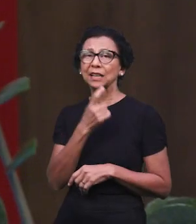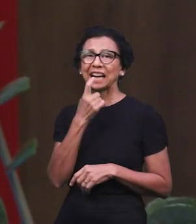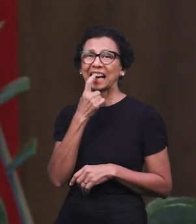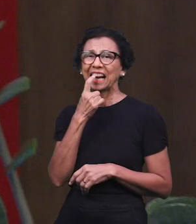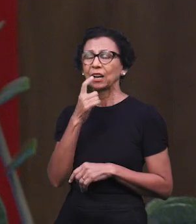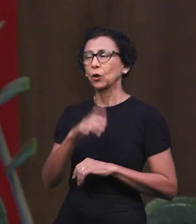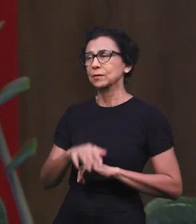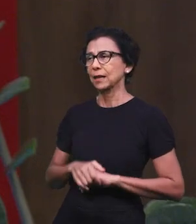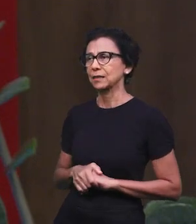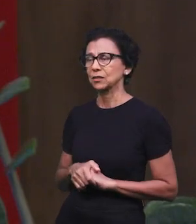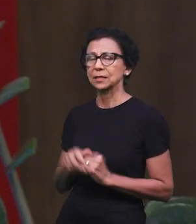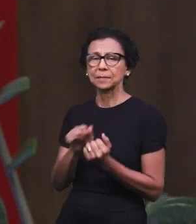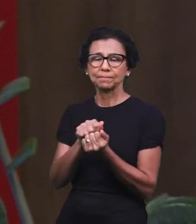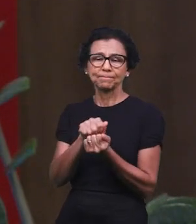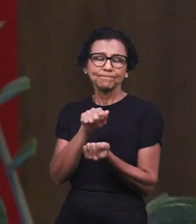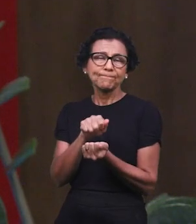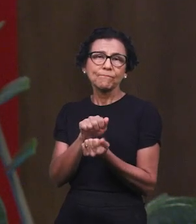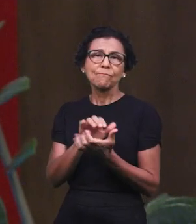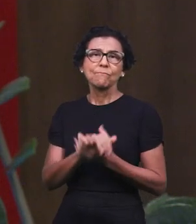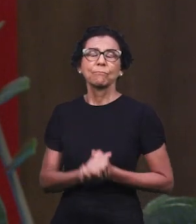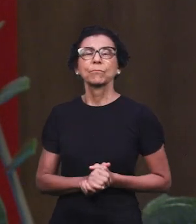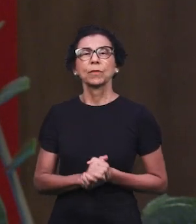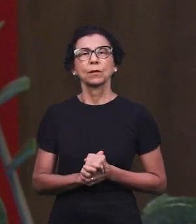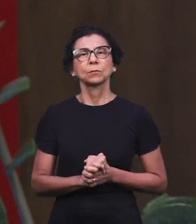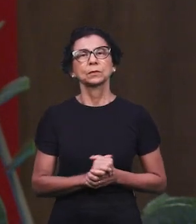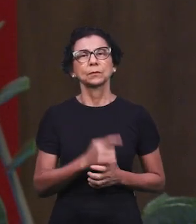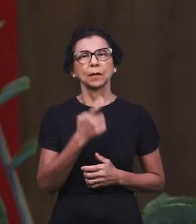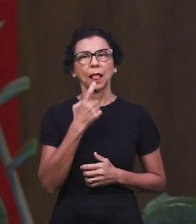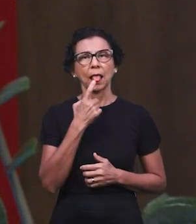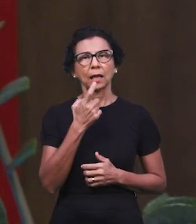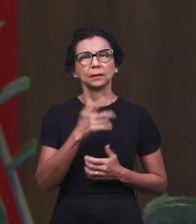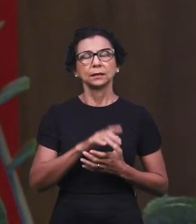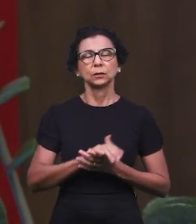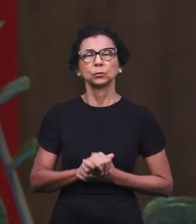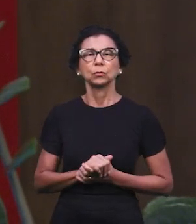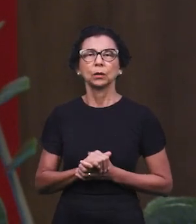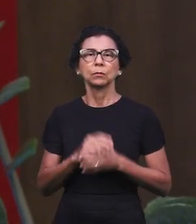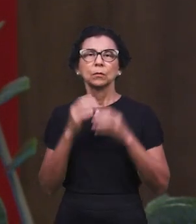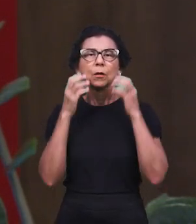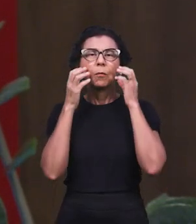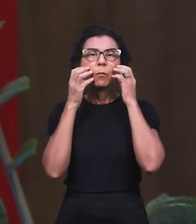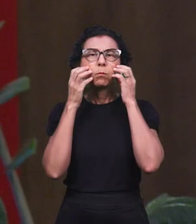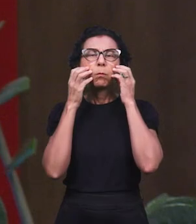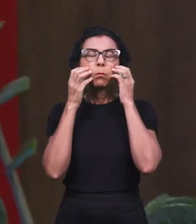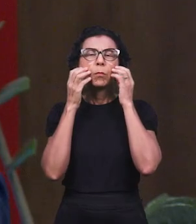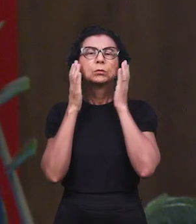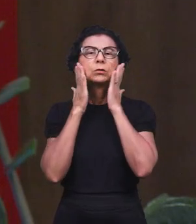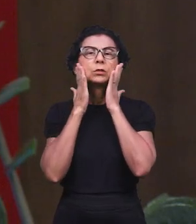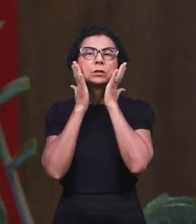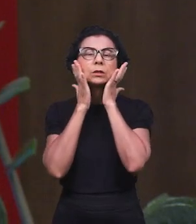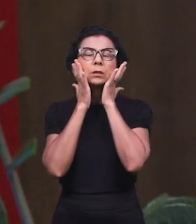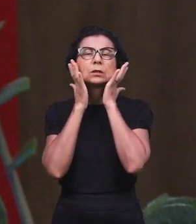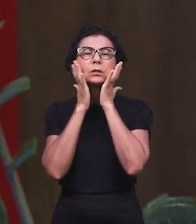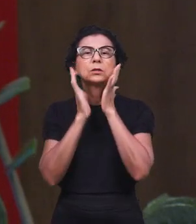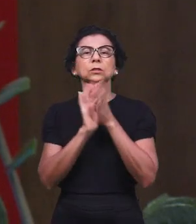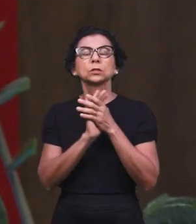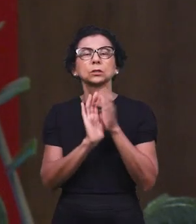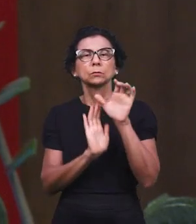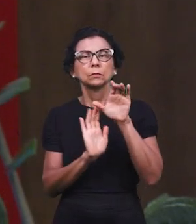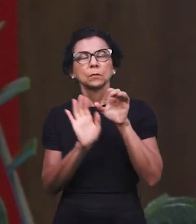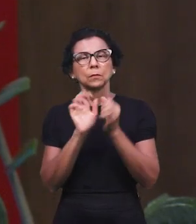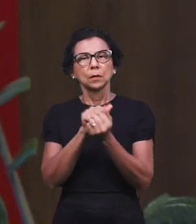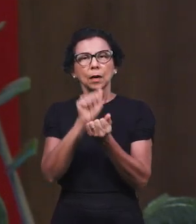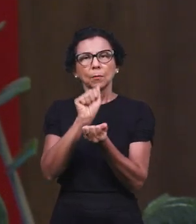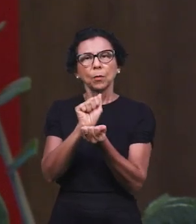que faz parte da nossa boca. Então, nós temos a língua, a bochecha, que é a mucosa, que a gente chama, né? E também o céu da boca, que é o